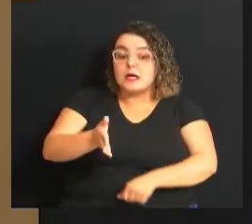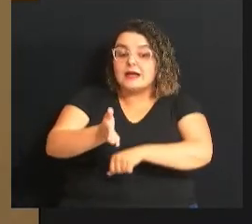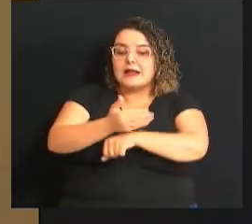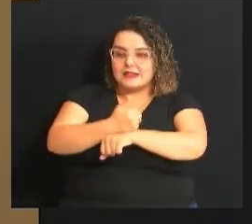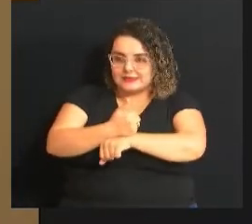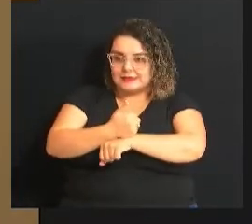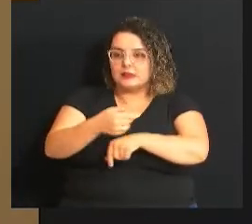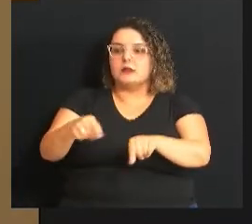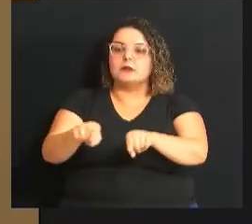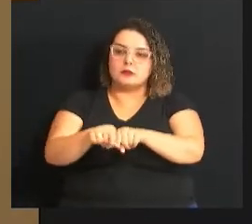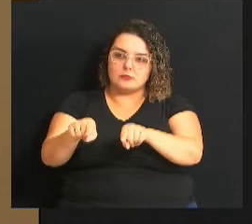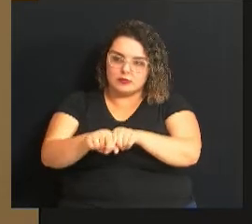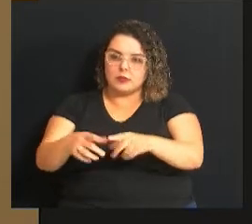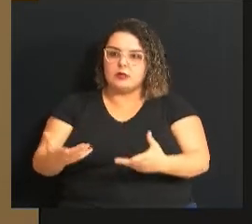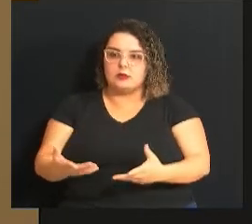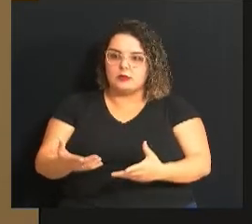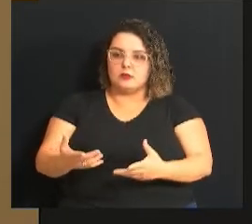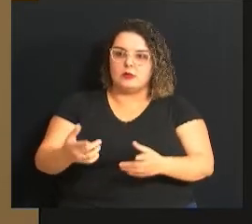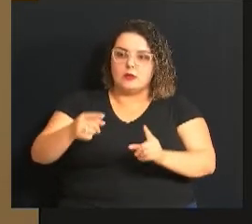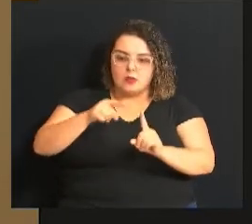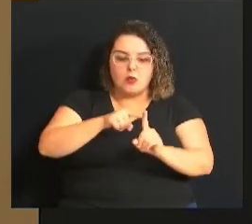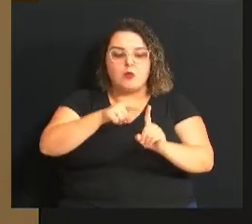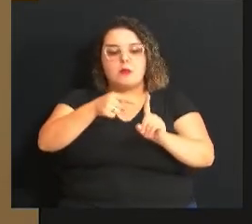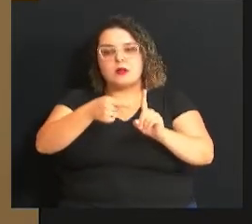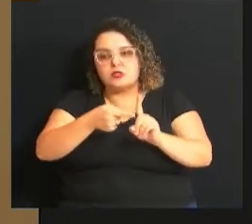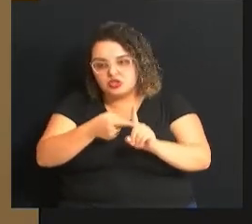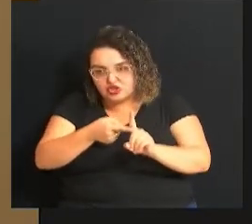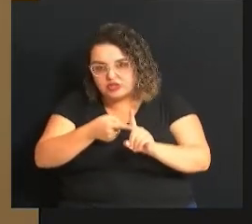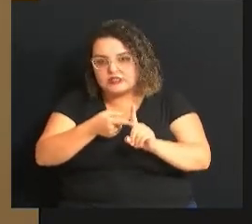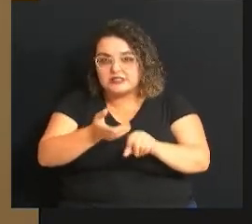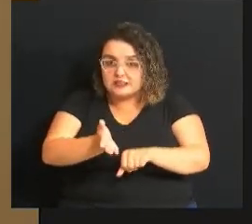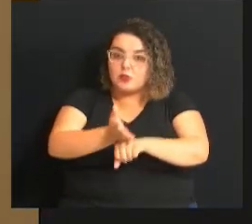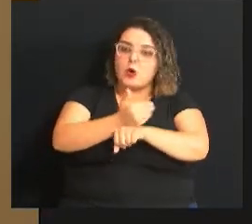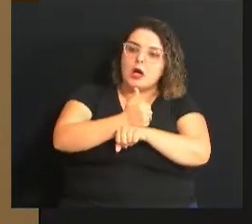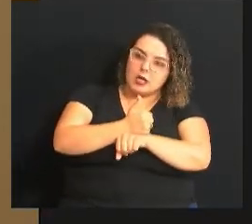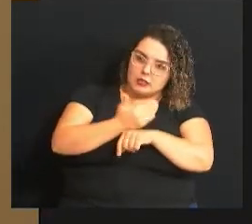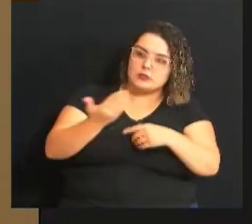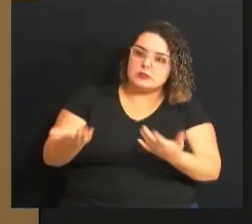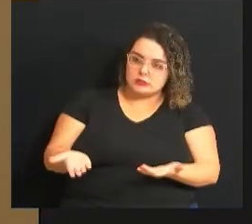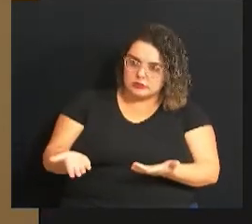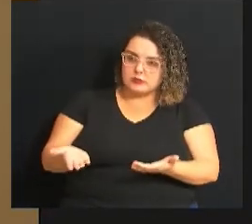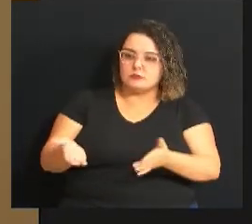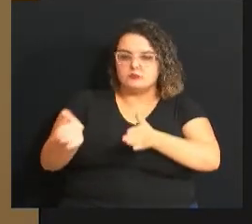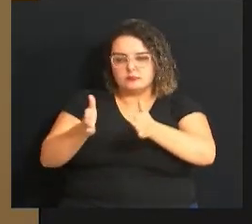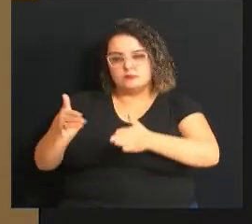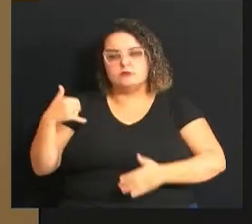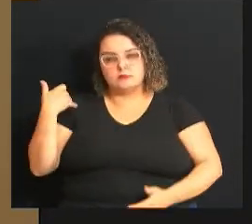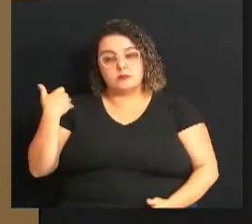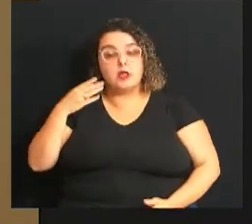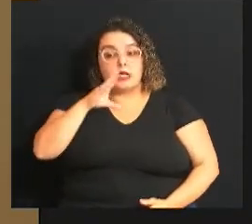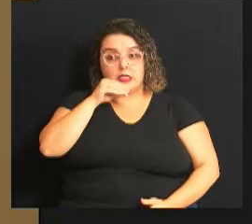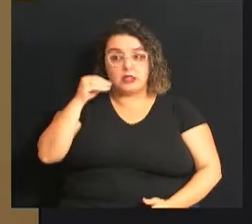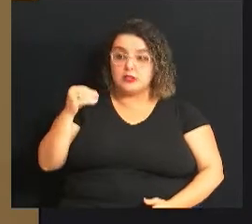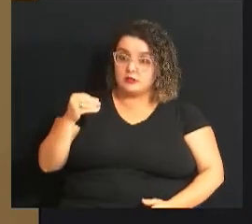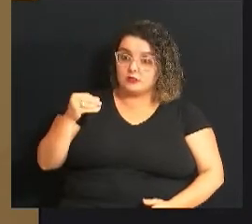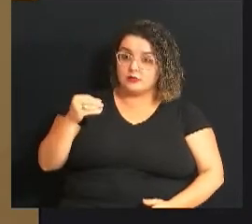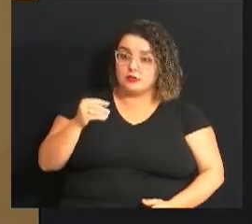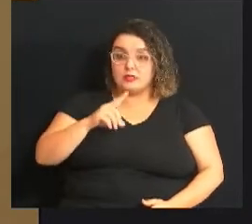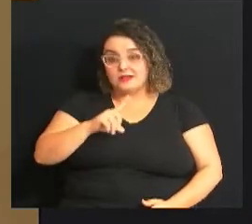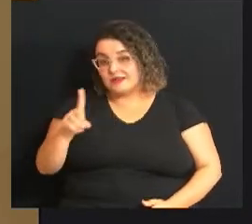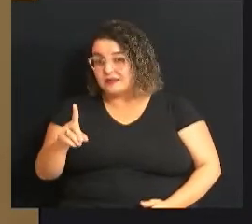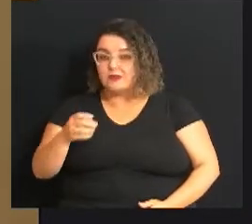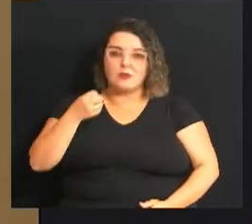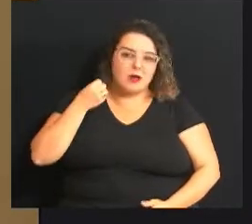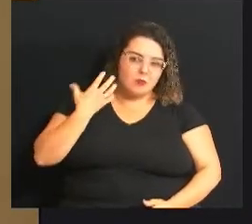também está associada a uma gestação mais precoce. Então, seria uma gestação ainda na faixa etária de adolescente, o que não seria